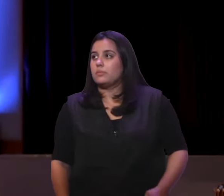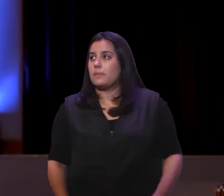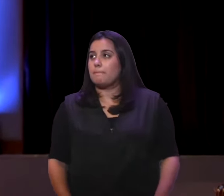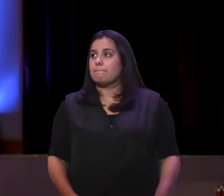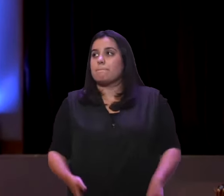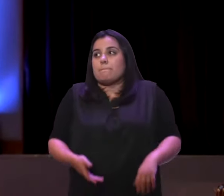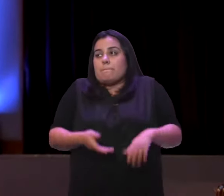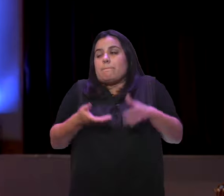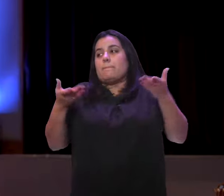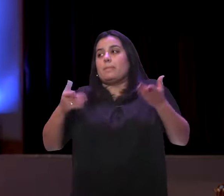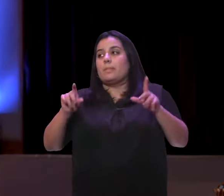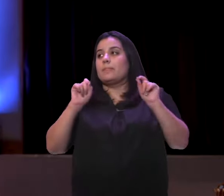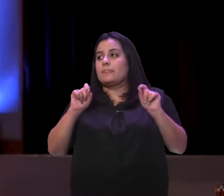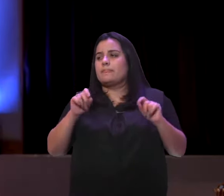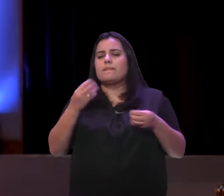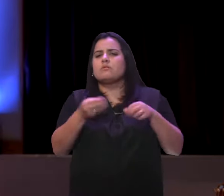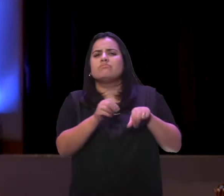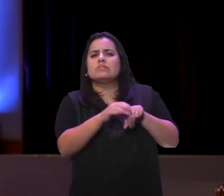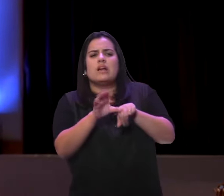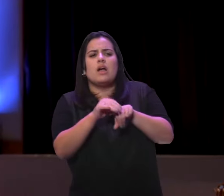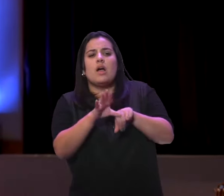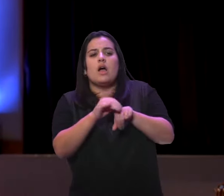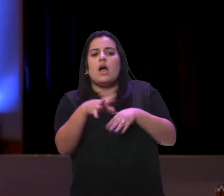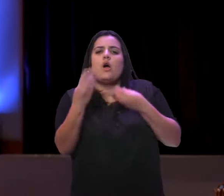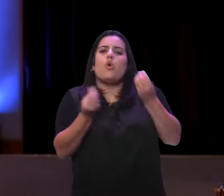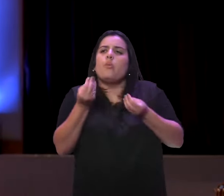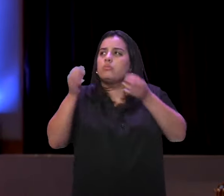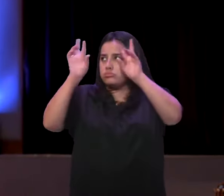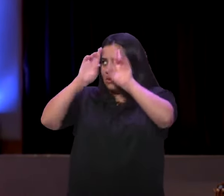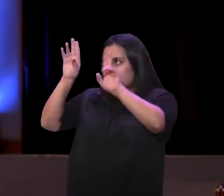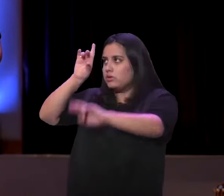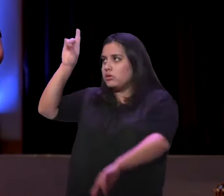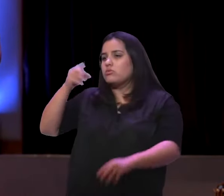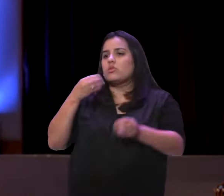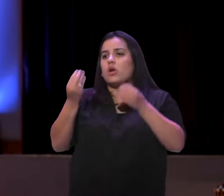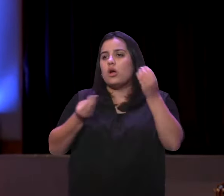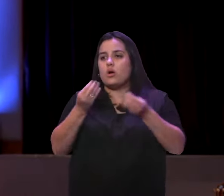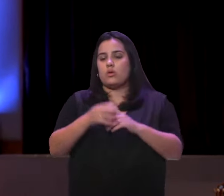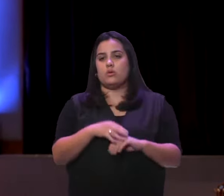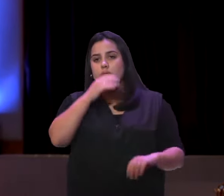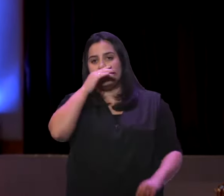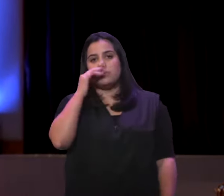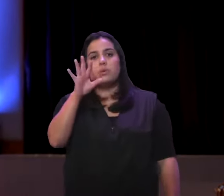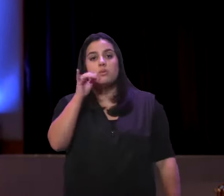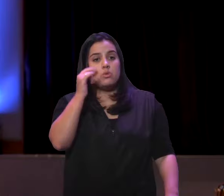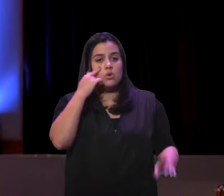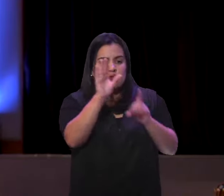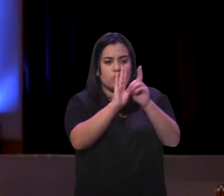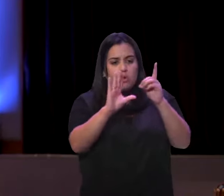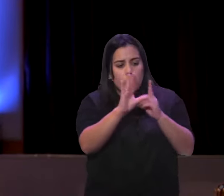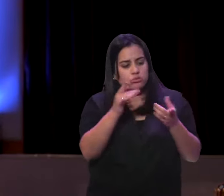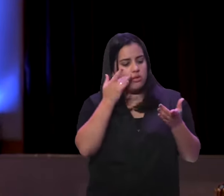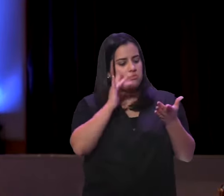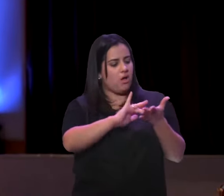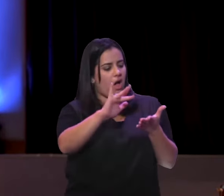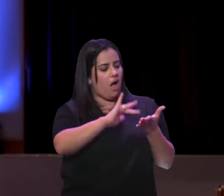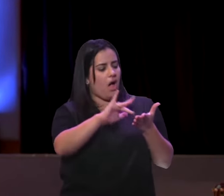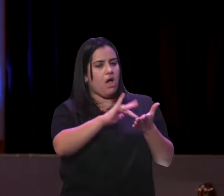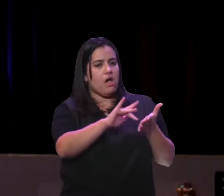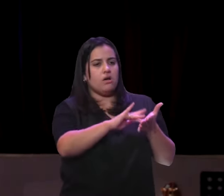Vou dar dicas práticas, como é que eu posso respeitar a presença de Deus? No meio do culto, sai do celular, para de falar com